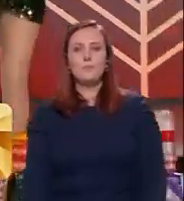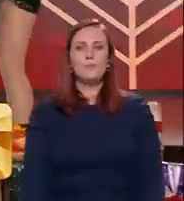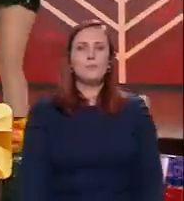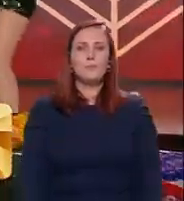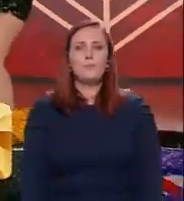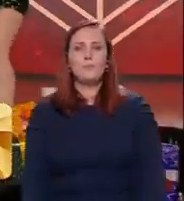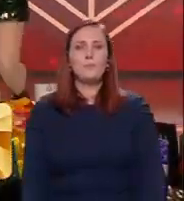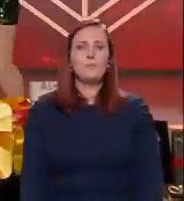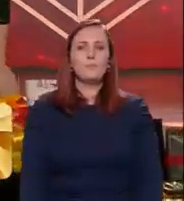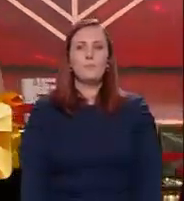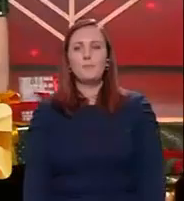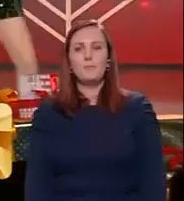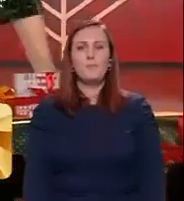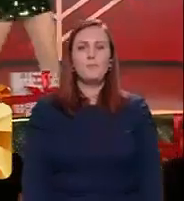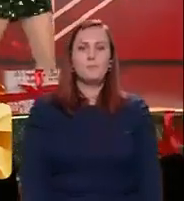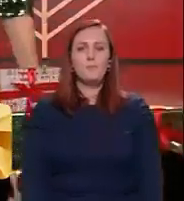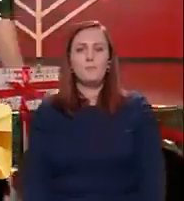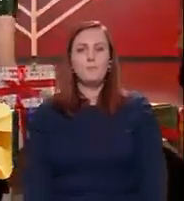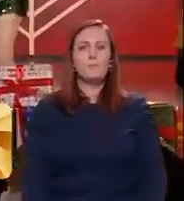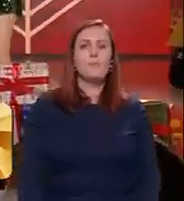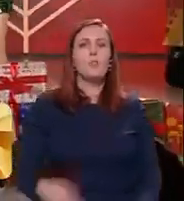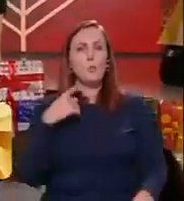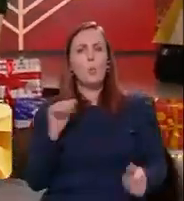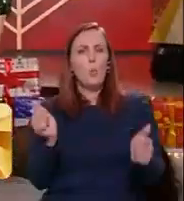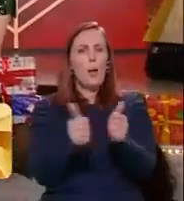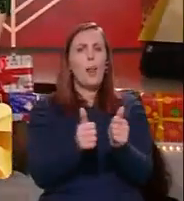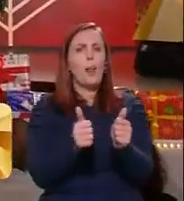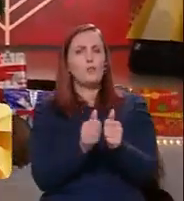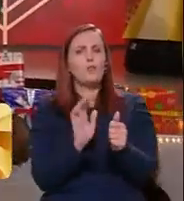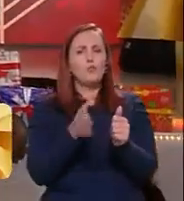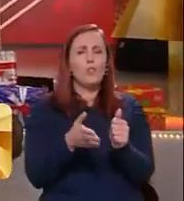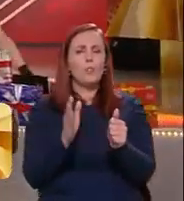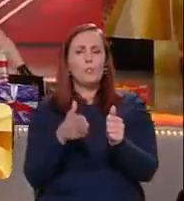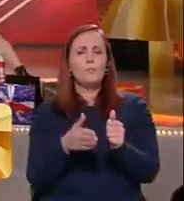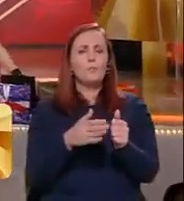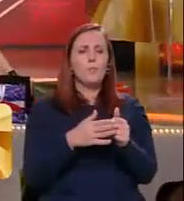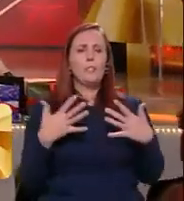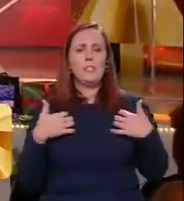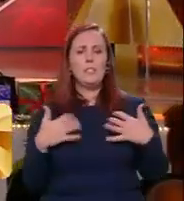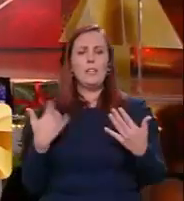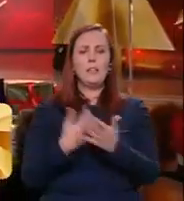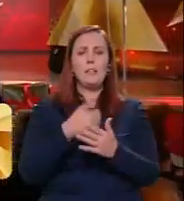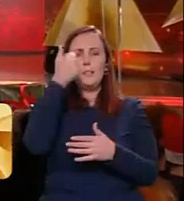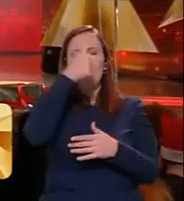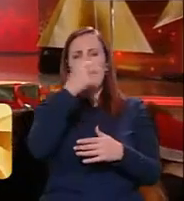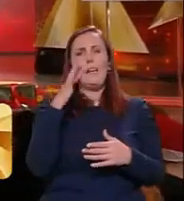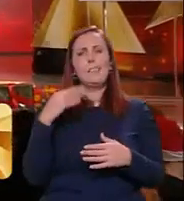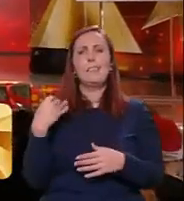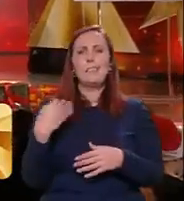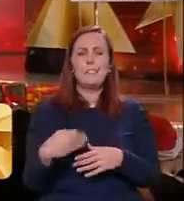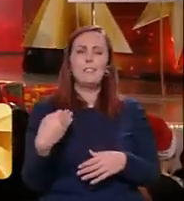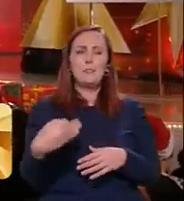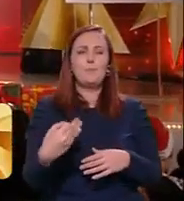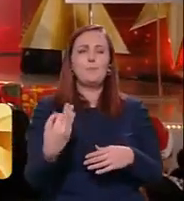já como espertina. Ela já faz com ela, sexta-feira até domingo é sempre assim.